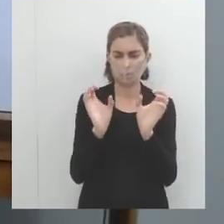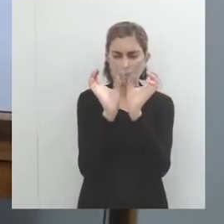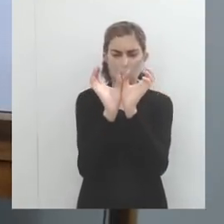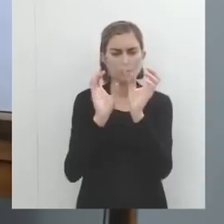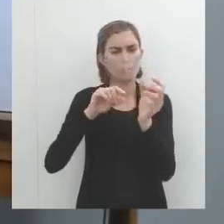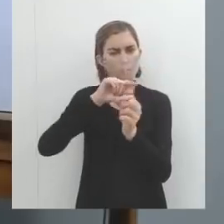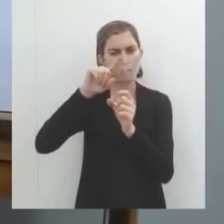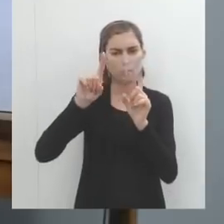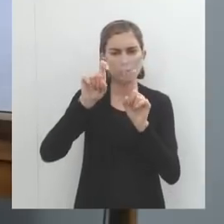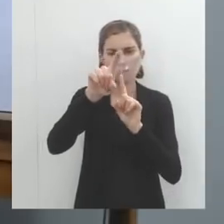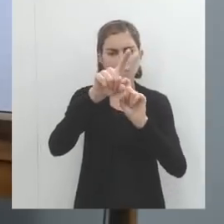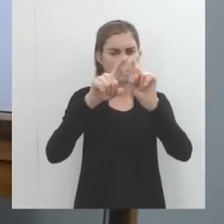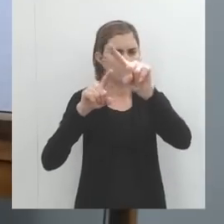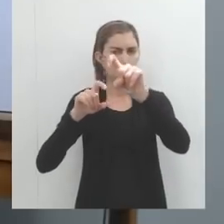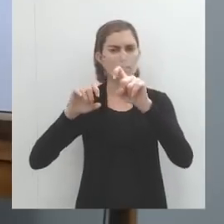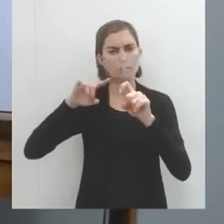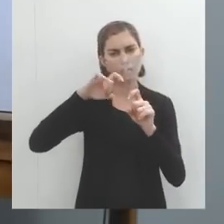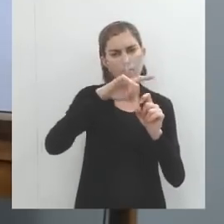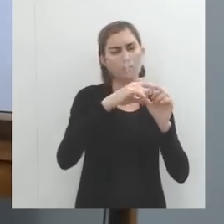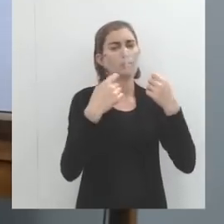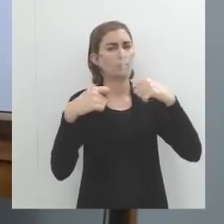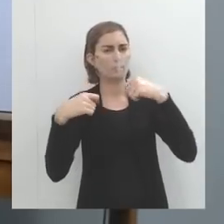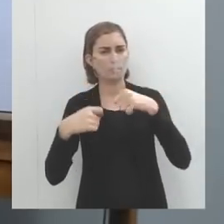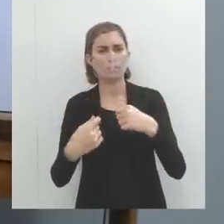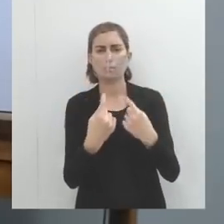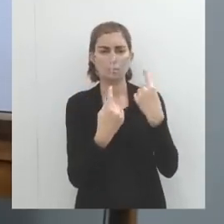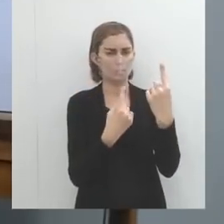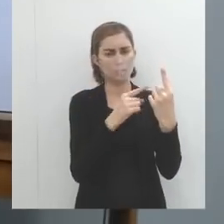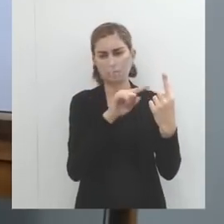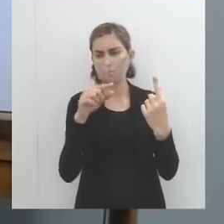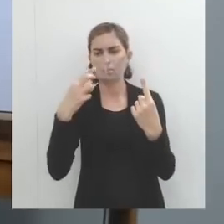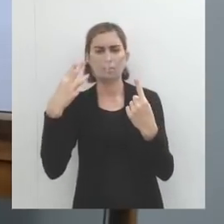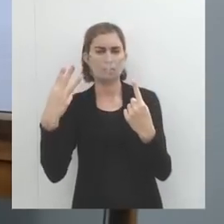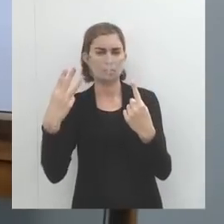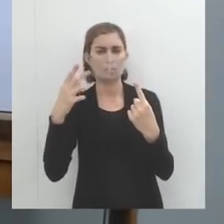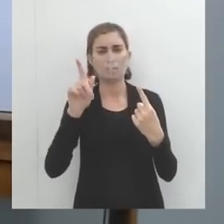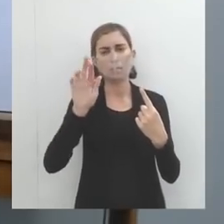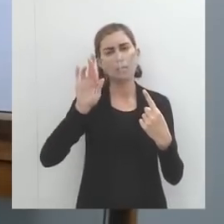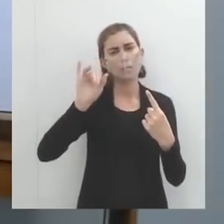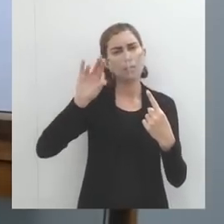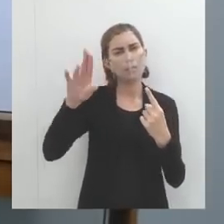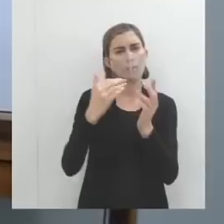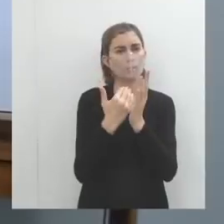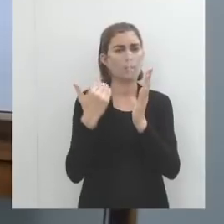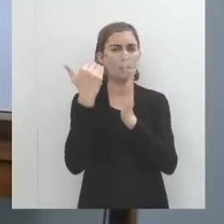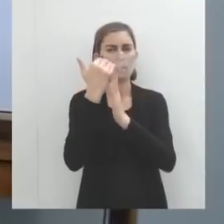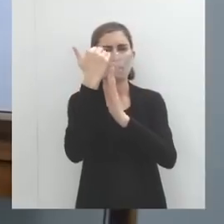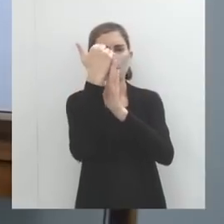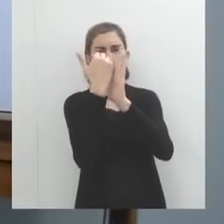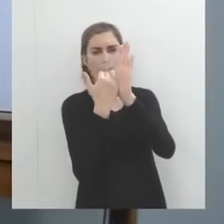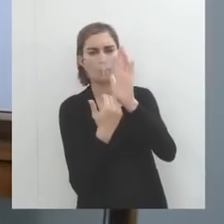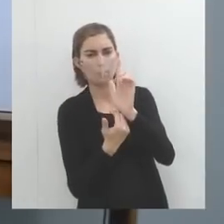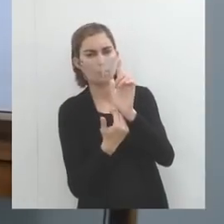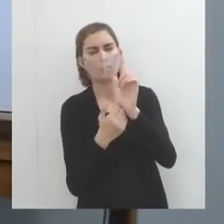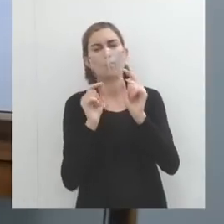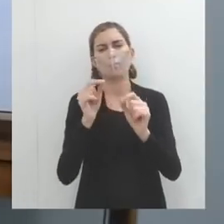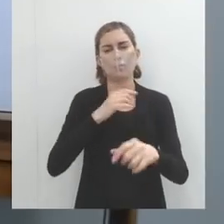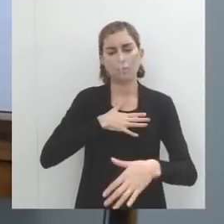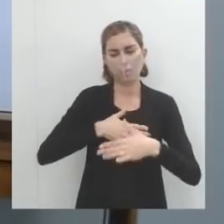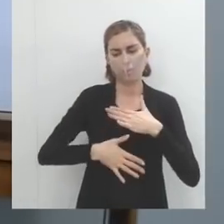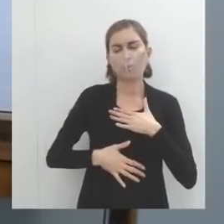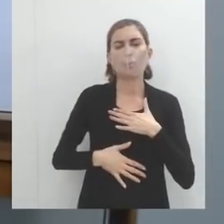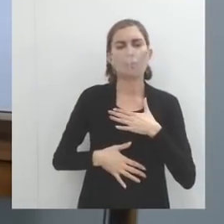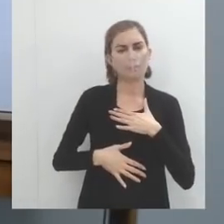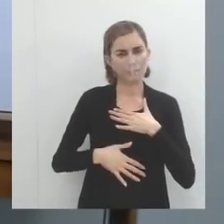testículos, ela precisa ser feita de 1 a 3 graus mais baixos do que a temperatura